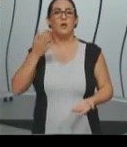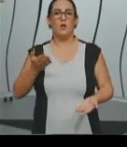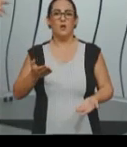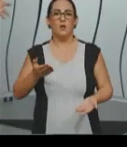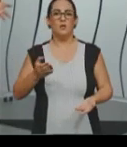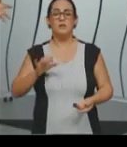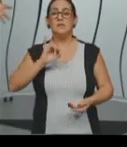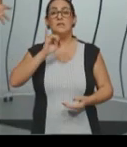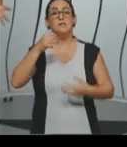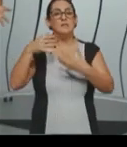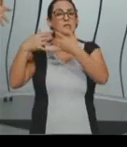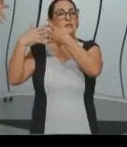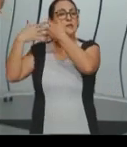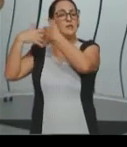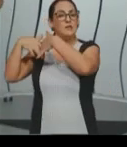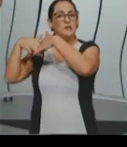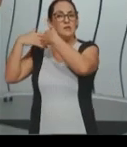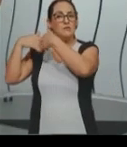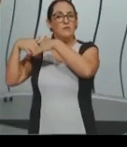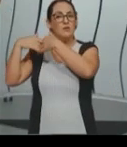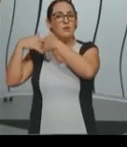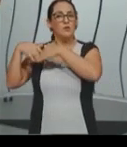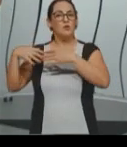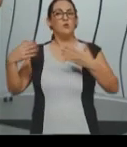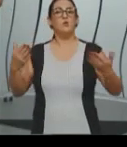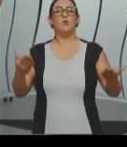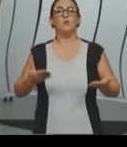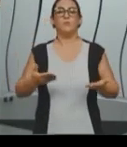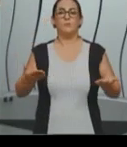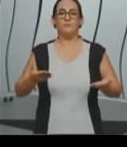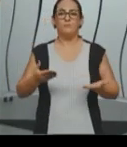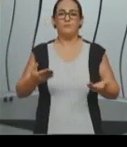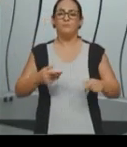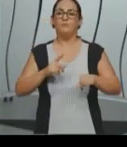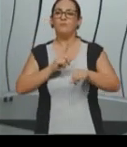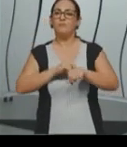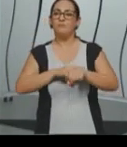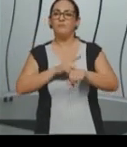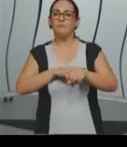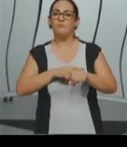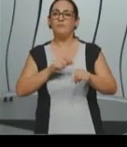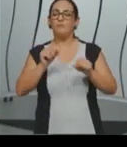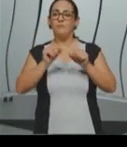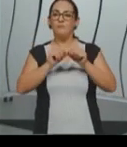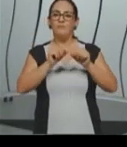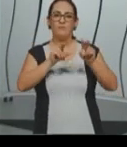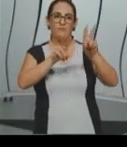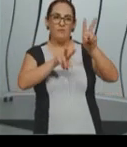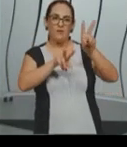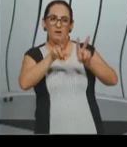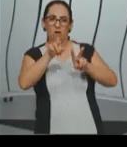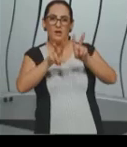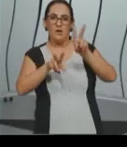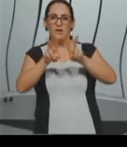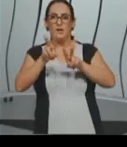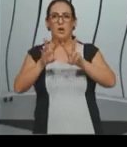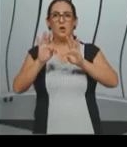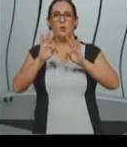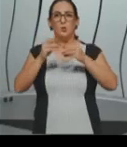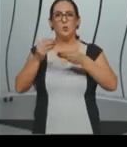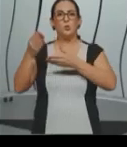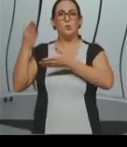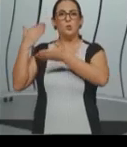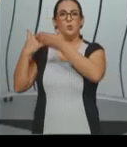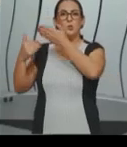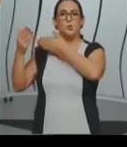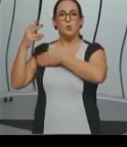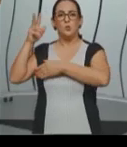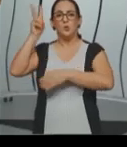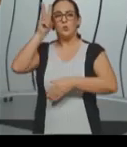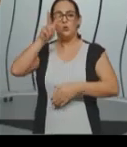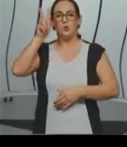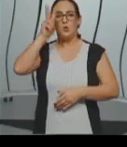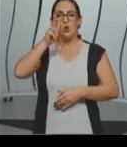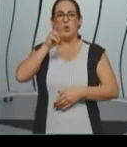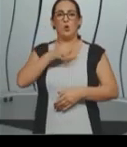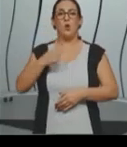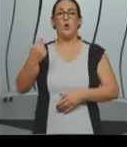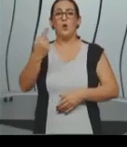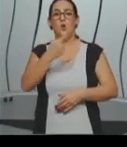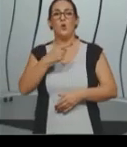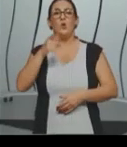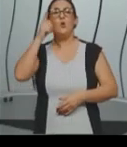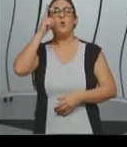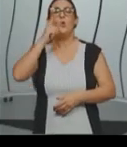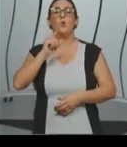sobre o nosso momento atual e a gente fizer também uma análise desse nosso passado histórico, nós conseguimos compreender como que